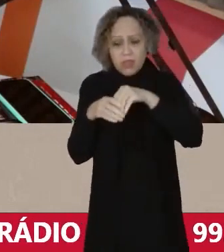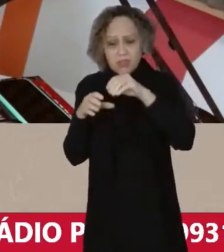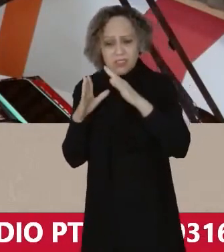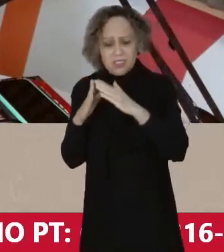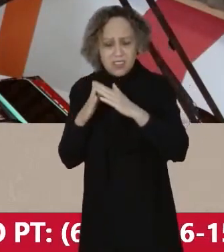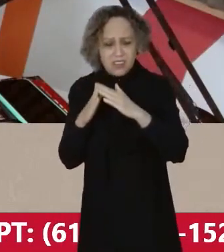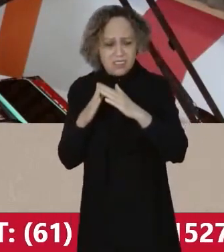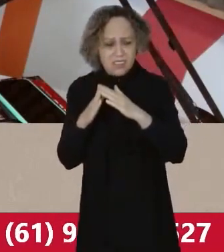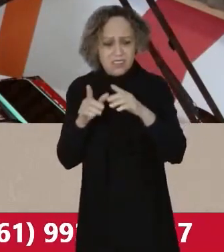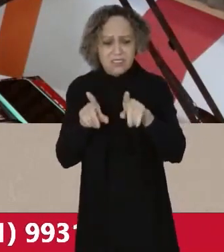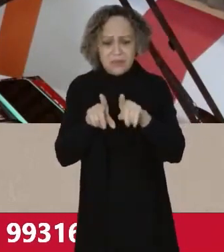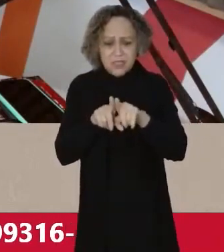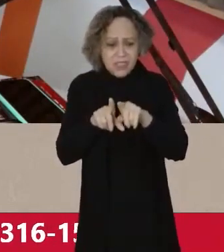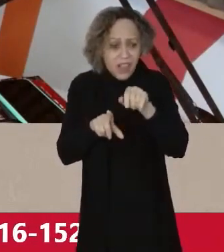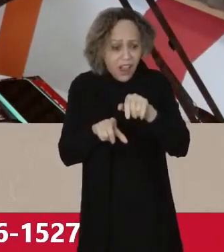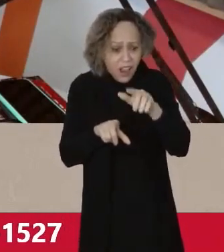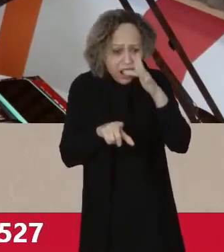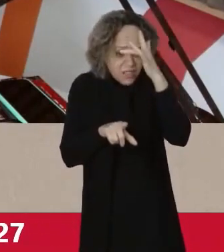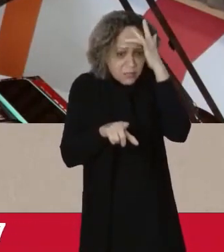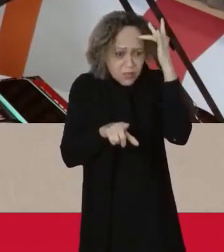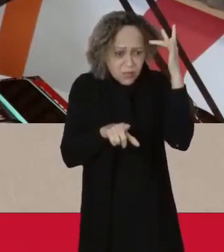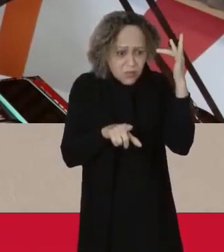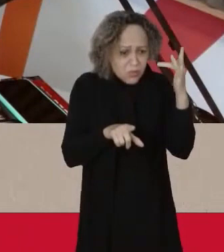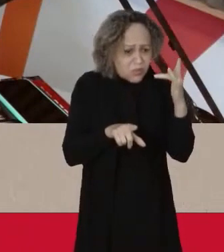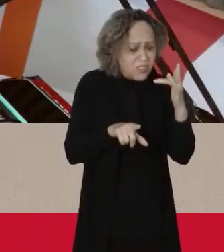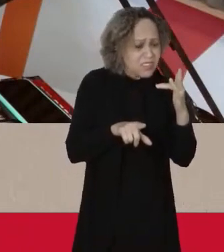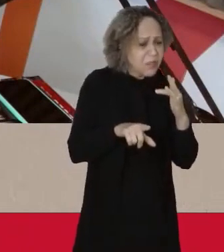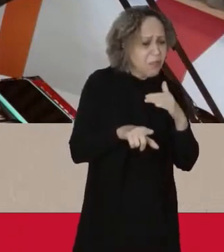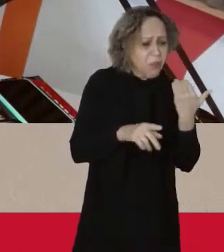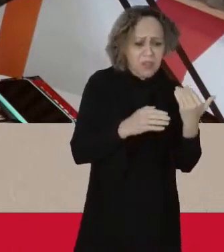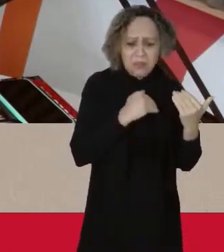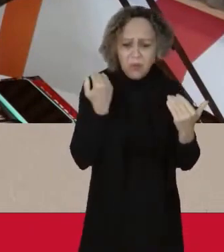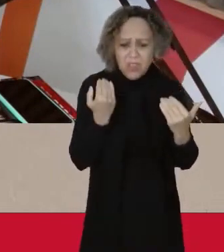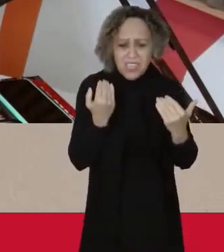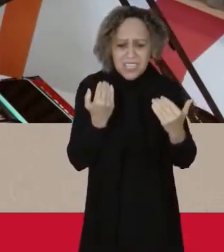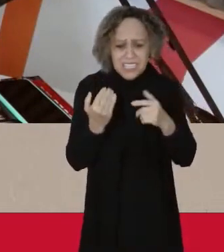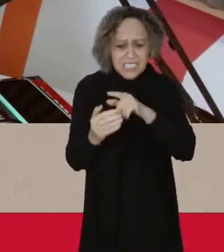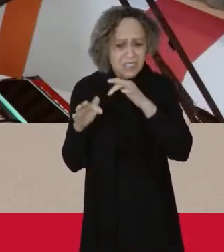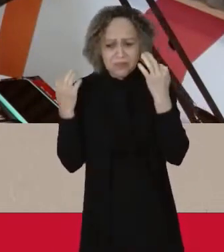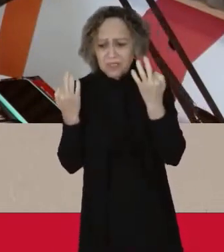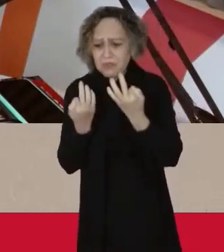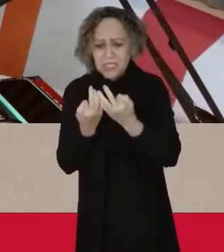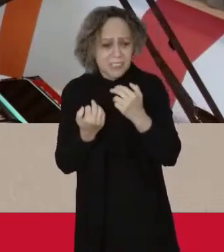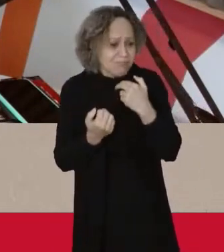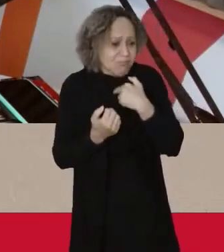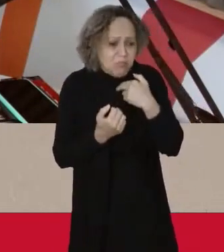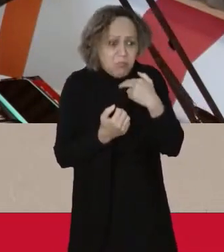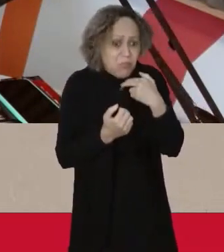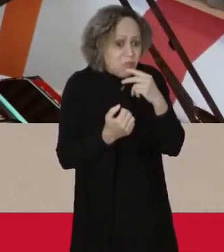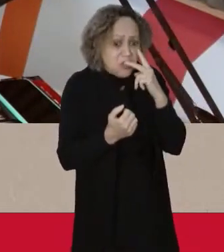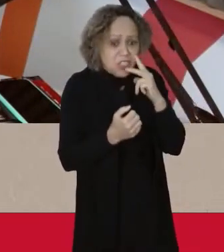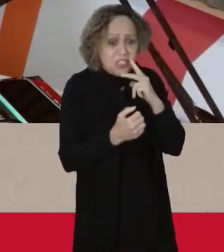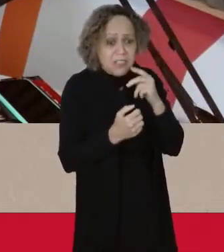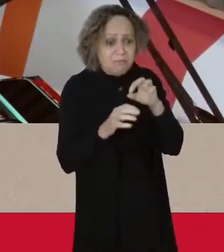acompanhar os corpos dos seus parentes e queridos. Eu ainda tenho na imagem,